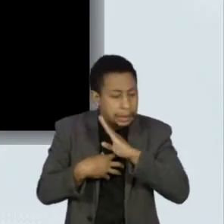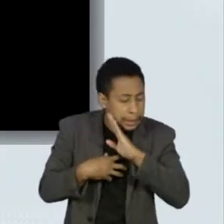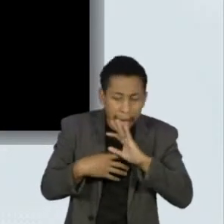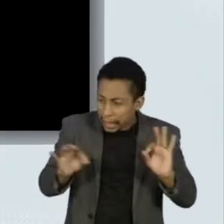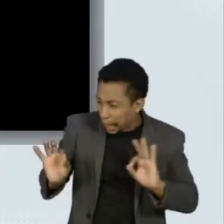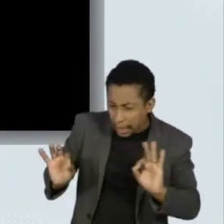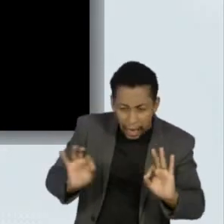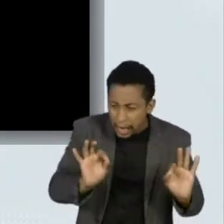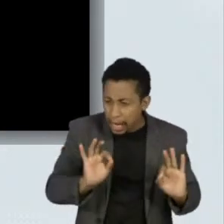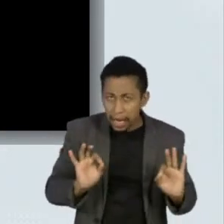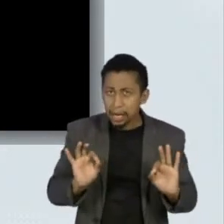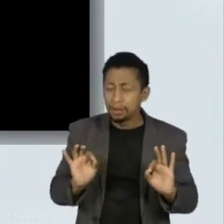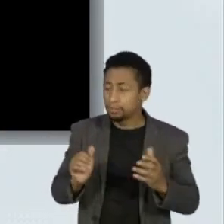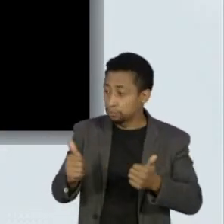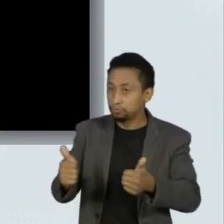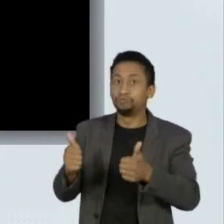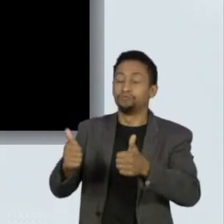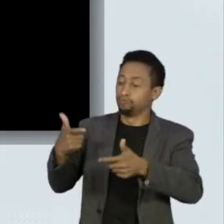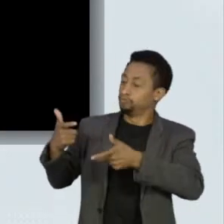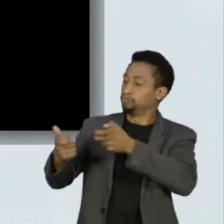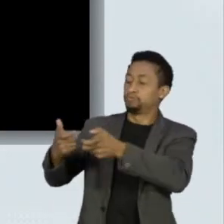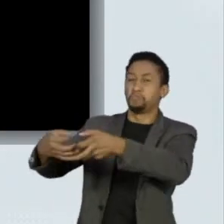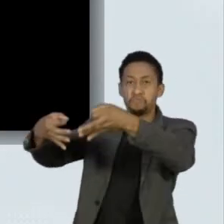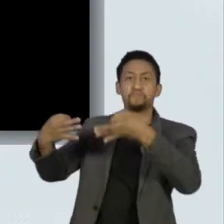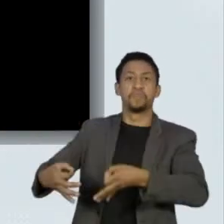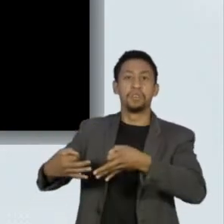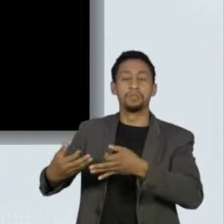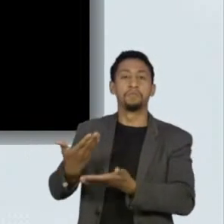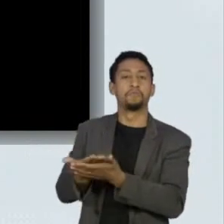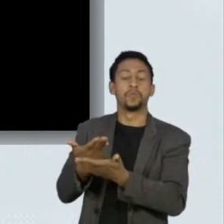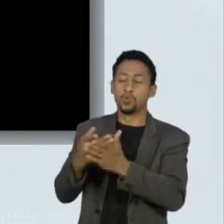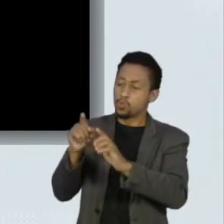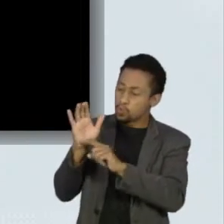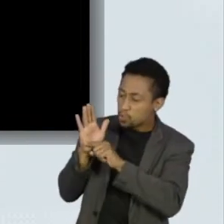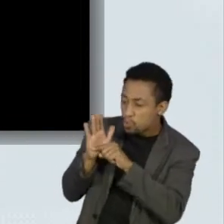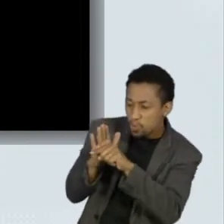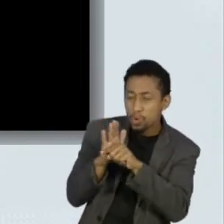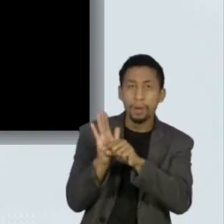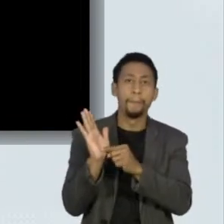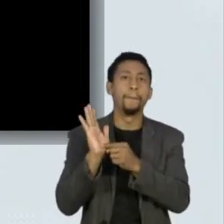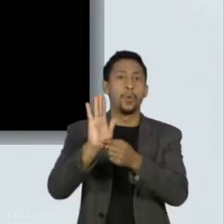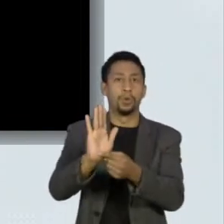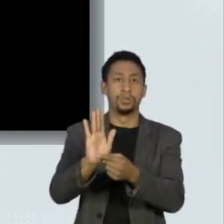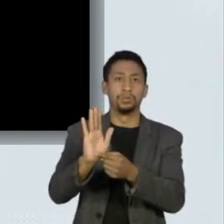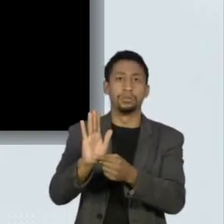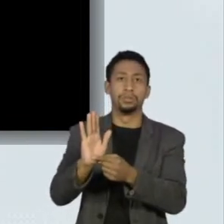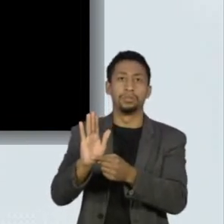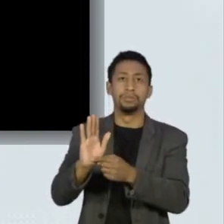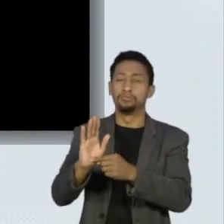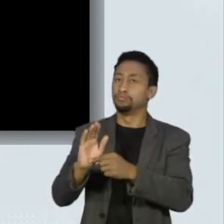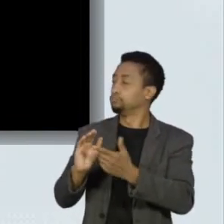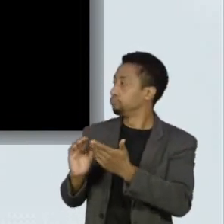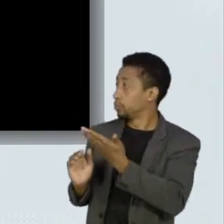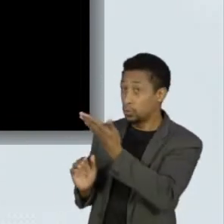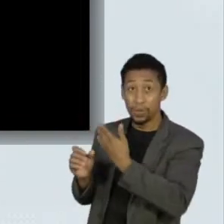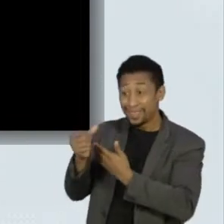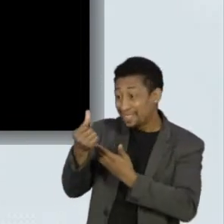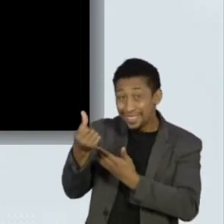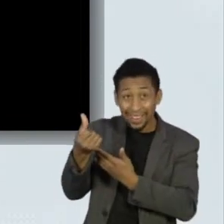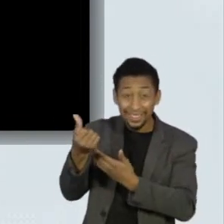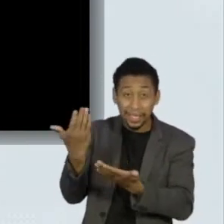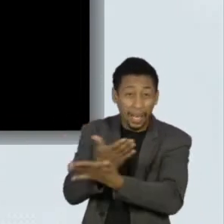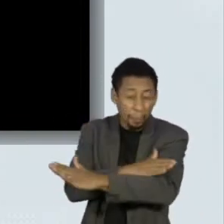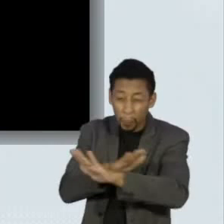estudo? Demonstrar esse efeito. Demonstrar se conseguimos afundar essa pirâmide. Se conseguirmos demonstrar isso de